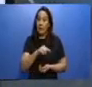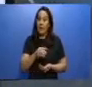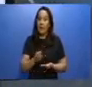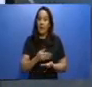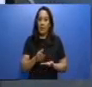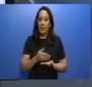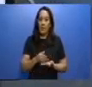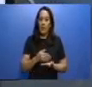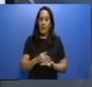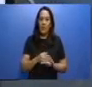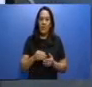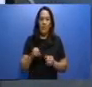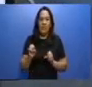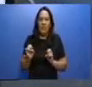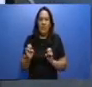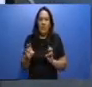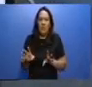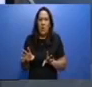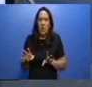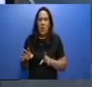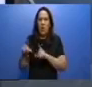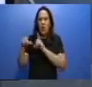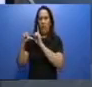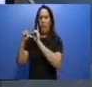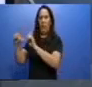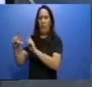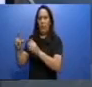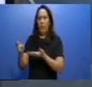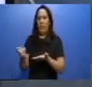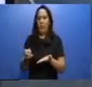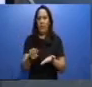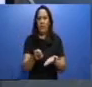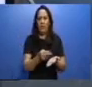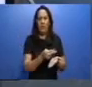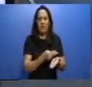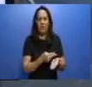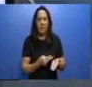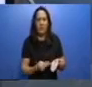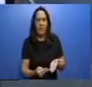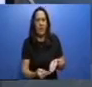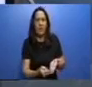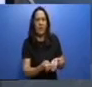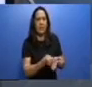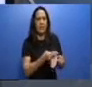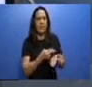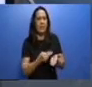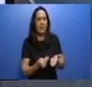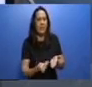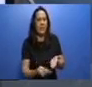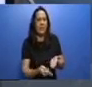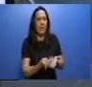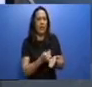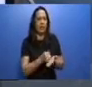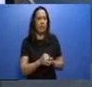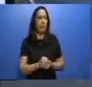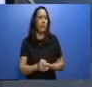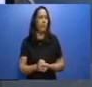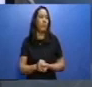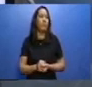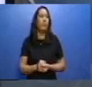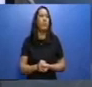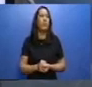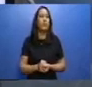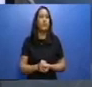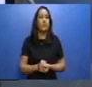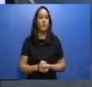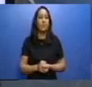vendo? Eu não pego ela. Ela não tem faces, lados, né? Vértices, arestas. Lembra